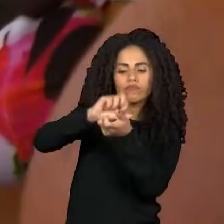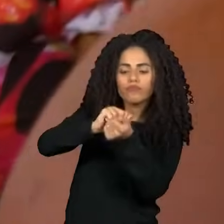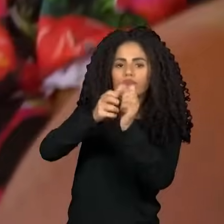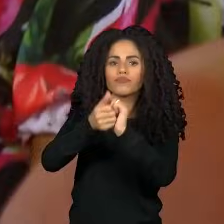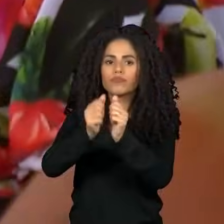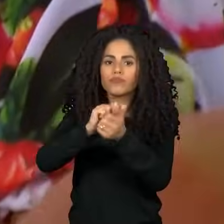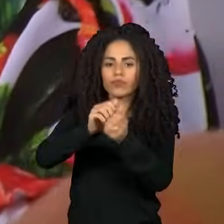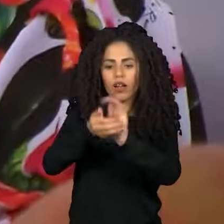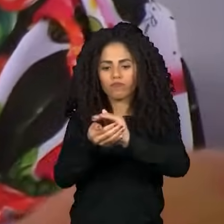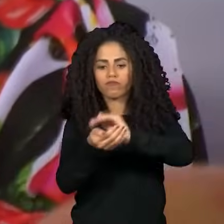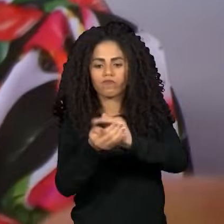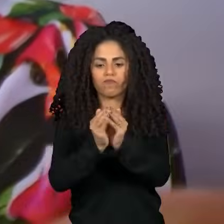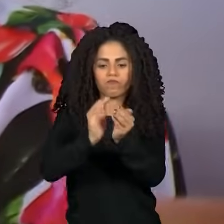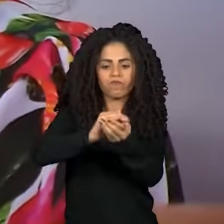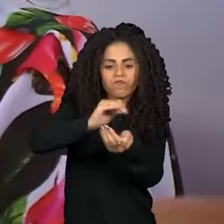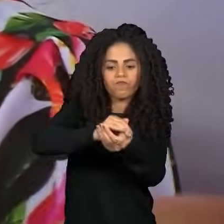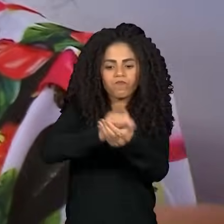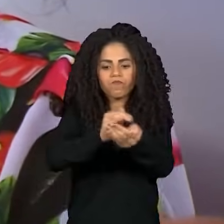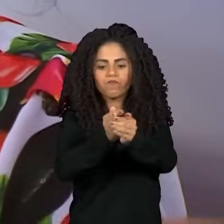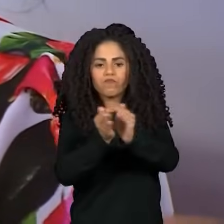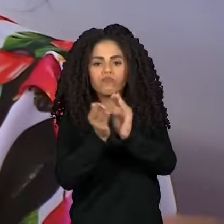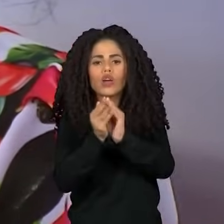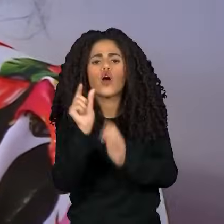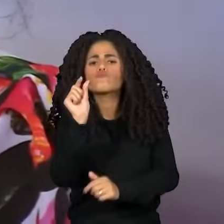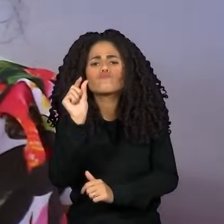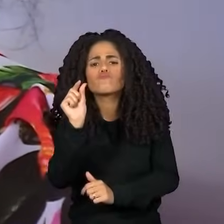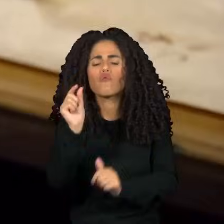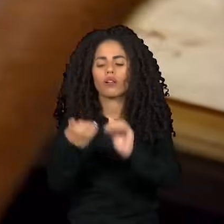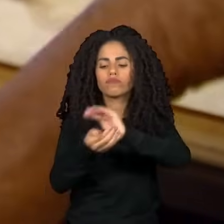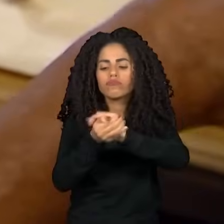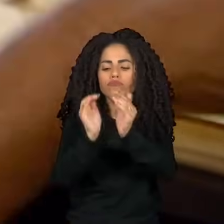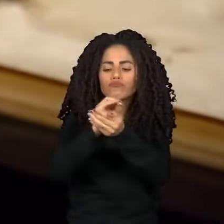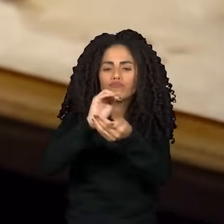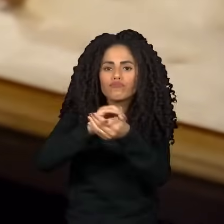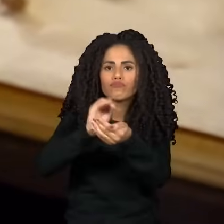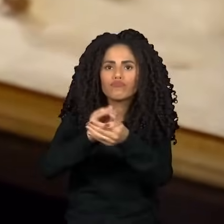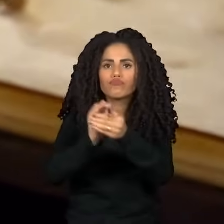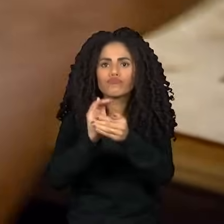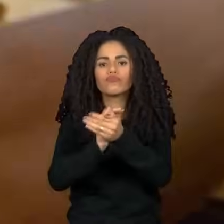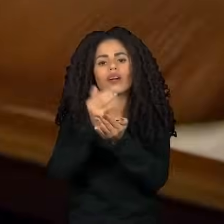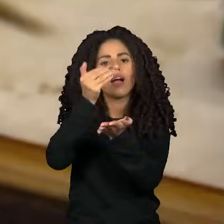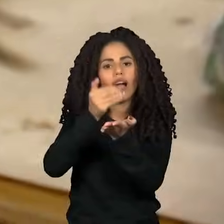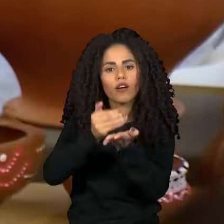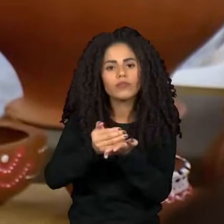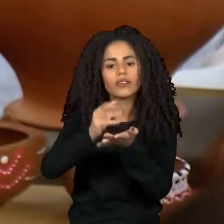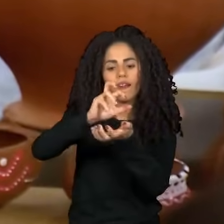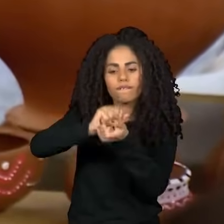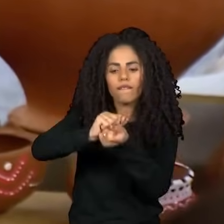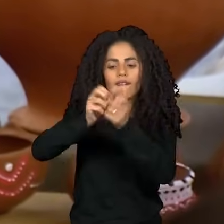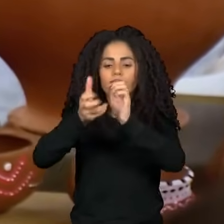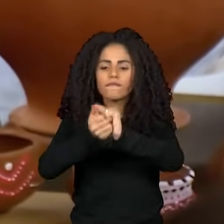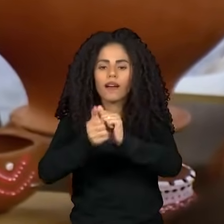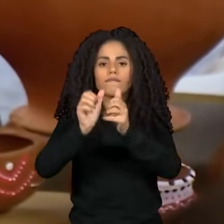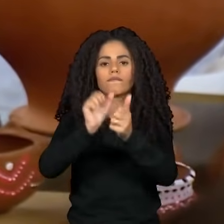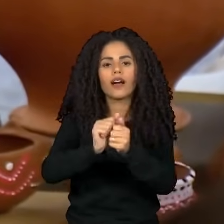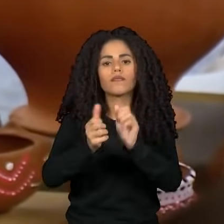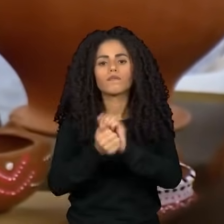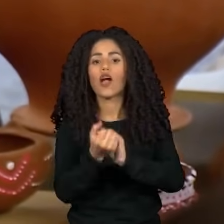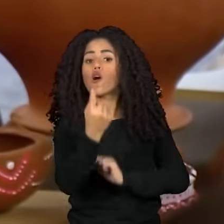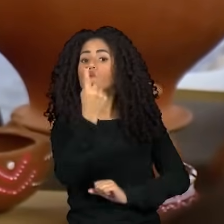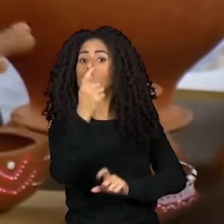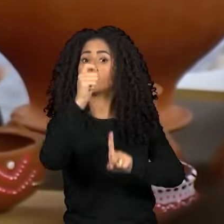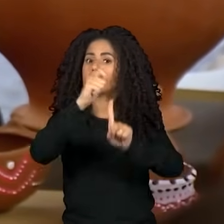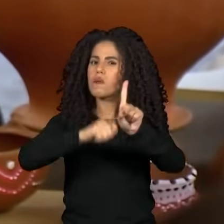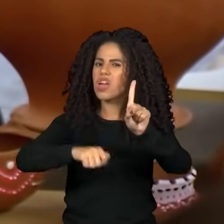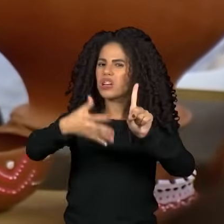fazer, fazendo menorzinho, menorzinho, menorzinho. Fui fazendo com um mês, já